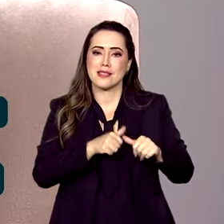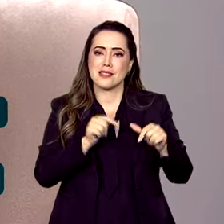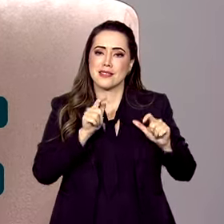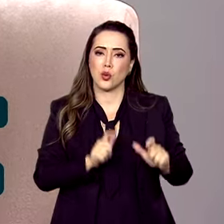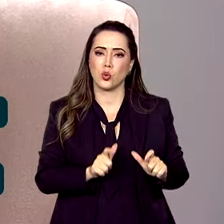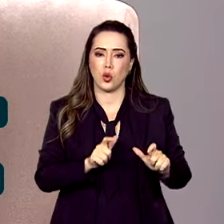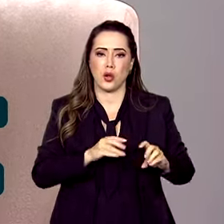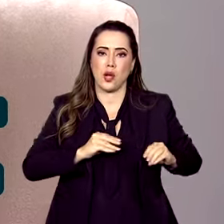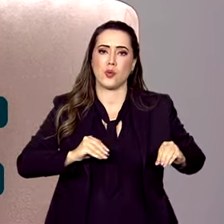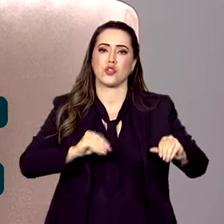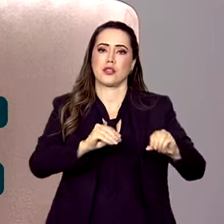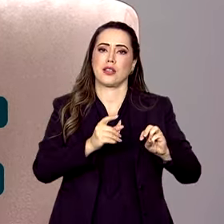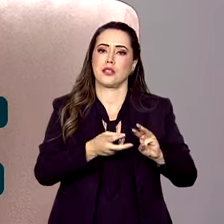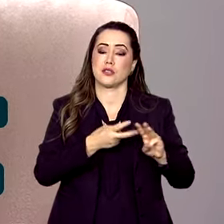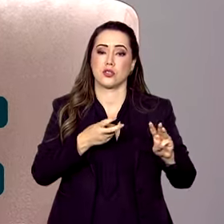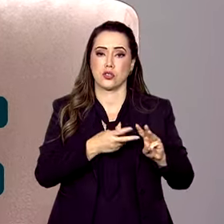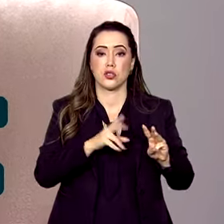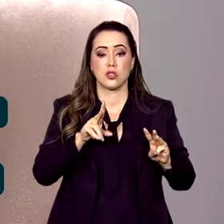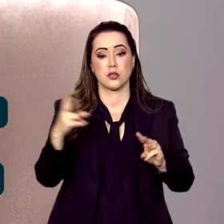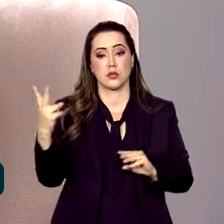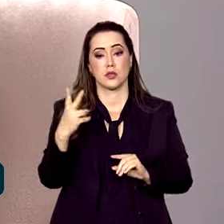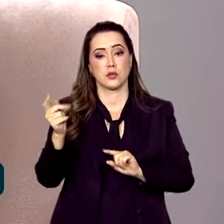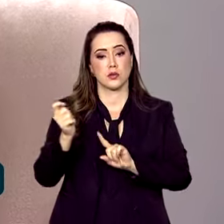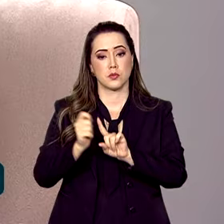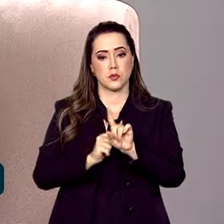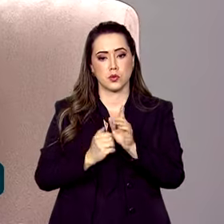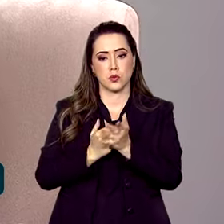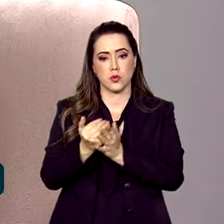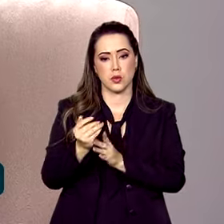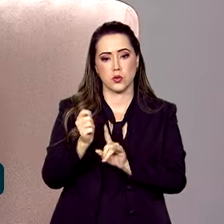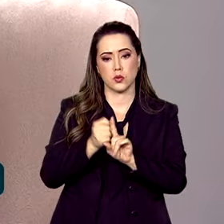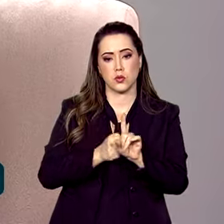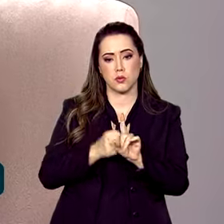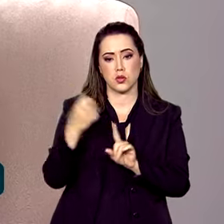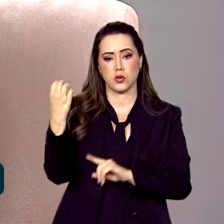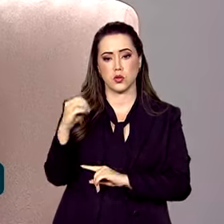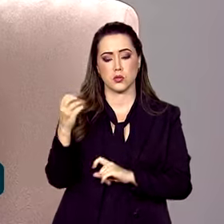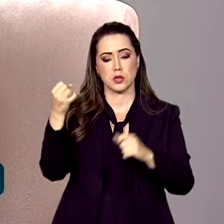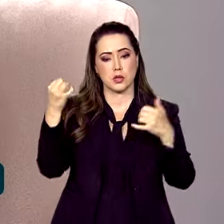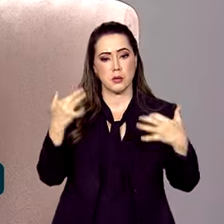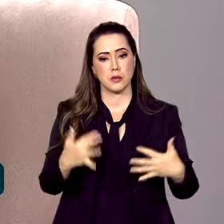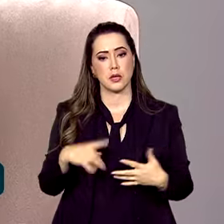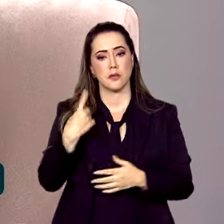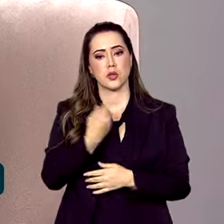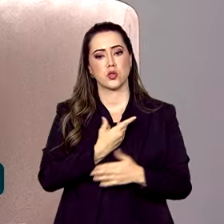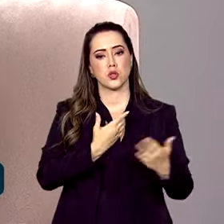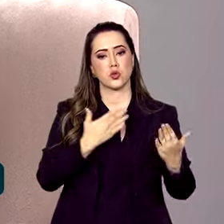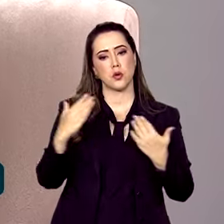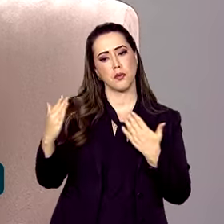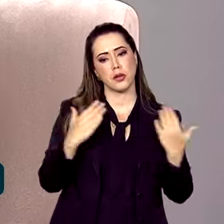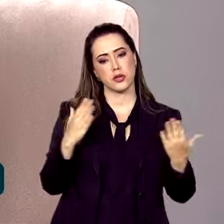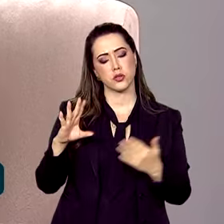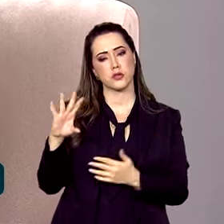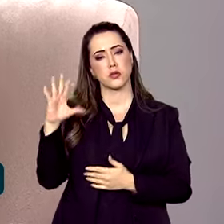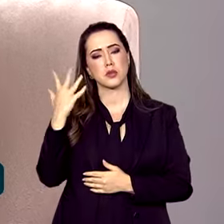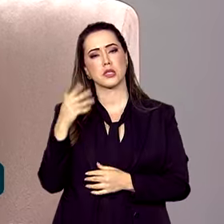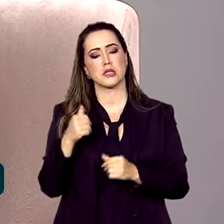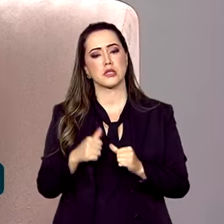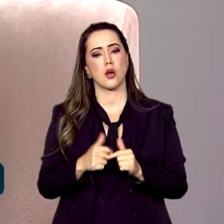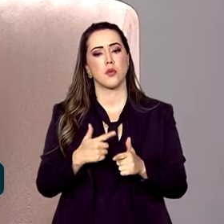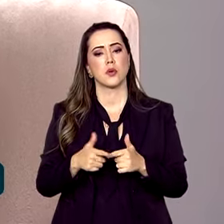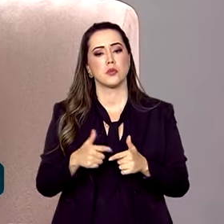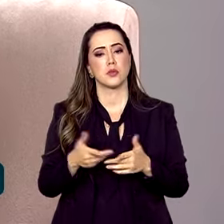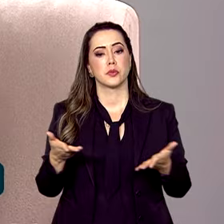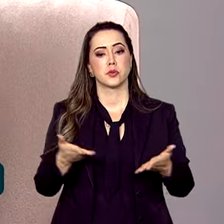já está indo para o seu segundo mês, né, que foi iniciado em outubro. Eu gostaria que a senhora fizesse um balanço, como que está a situação no momento?